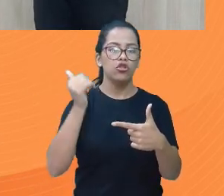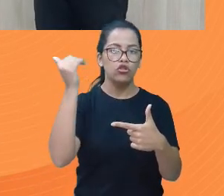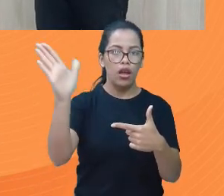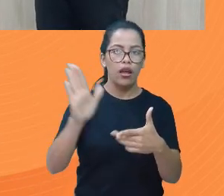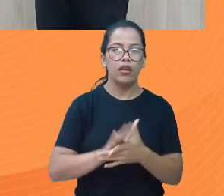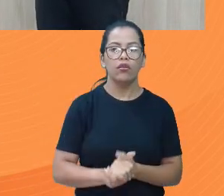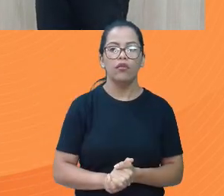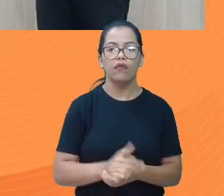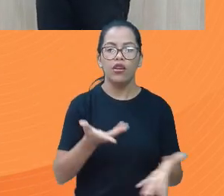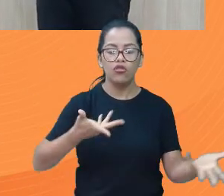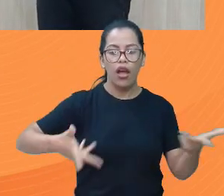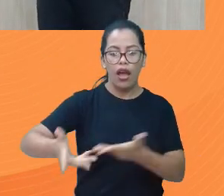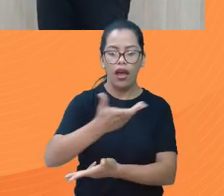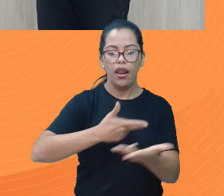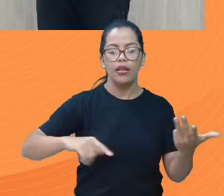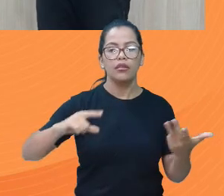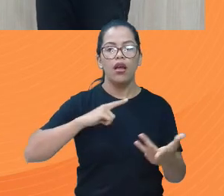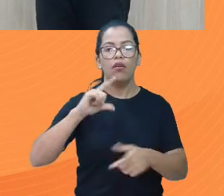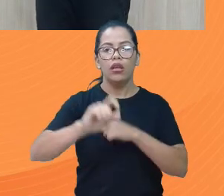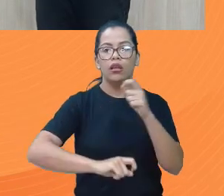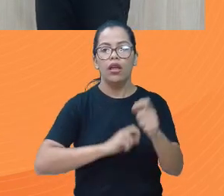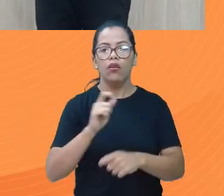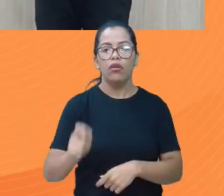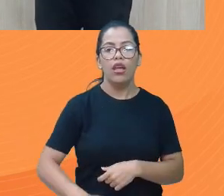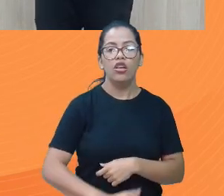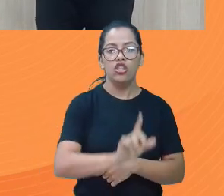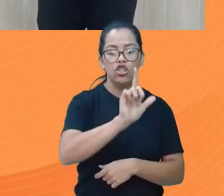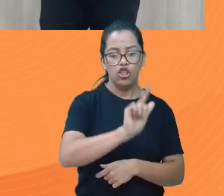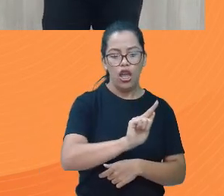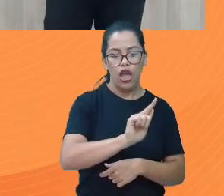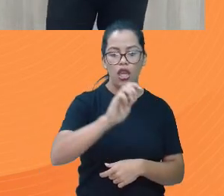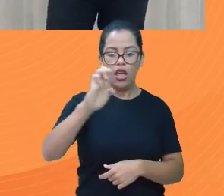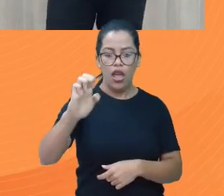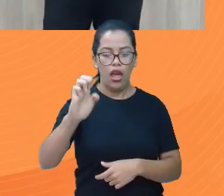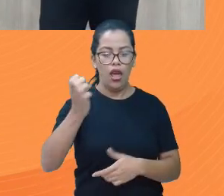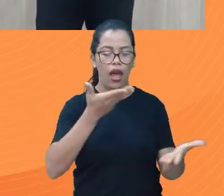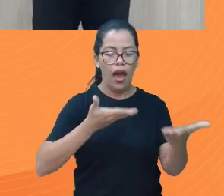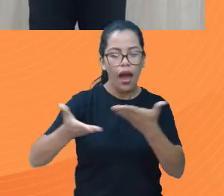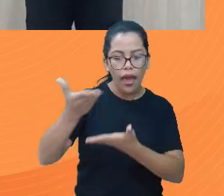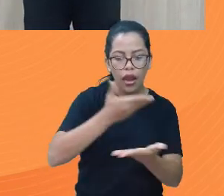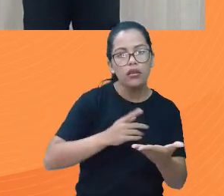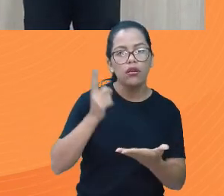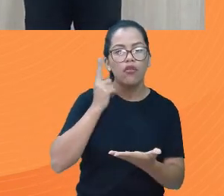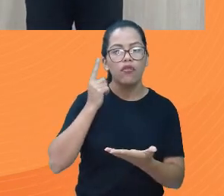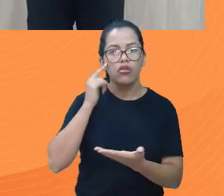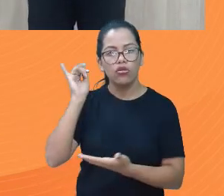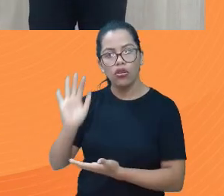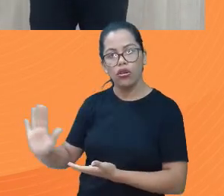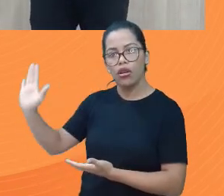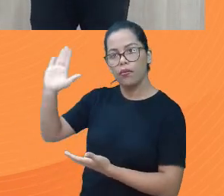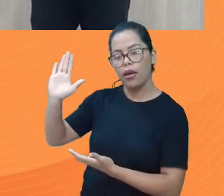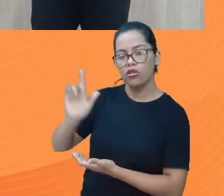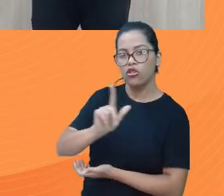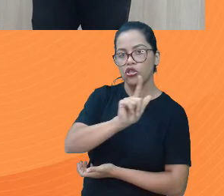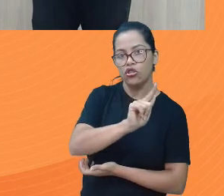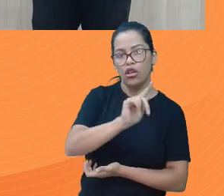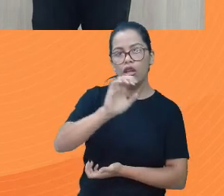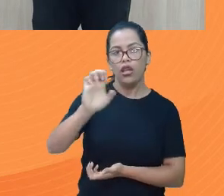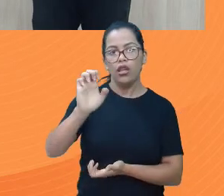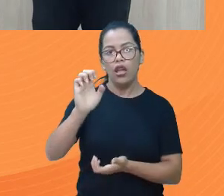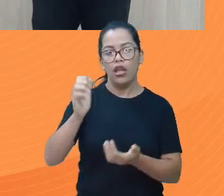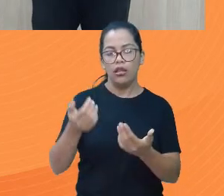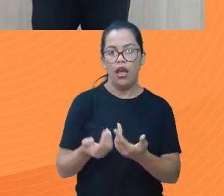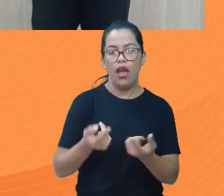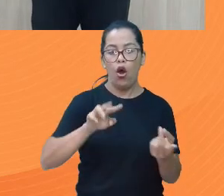relação que existe entre o ângulo G e o ângulo E. Lembra que o ângulo G e o ângulo E, eles são ângulos opostos